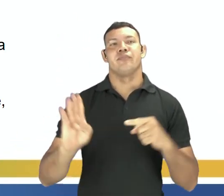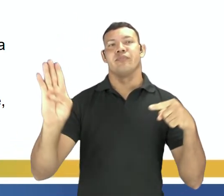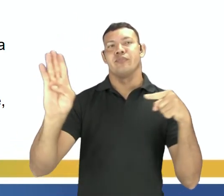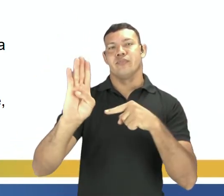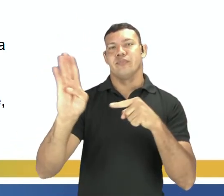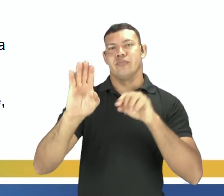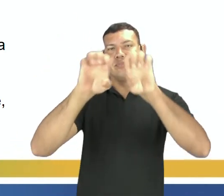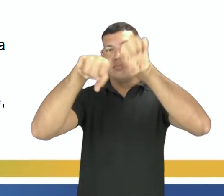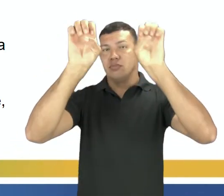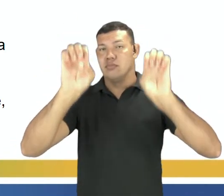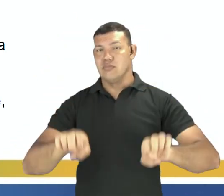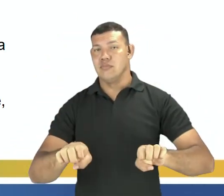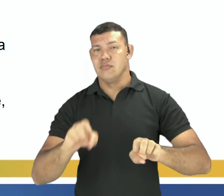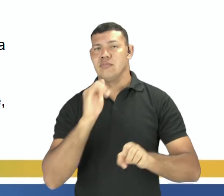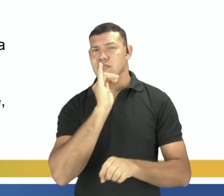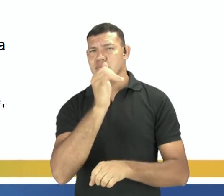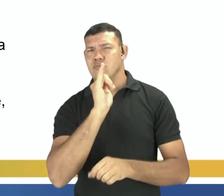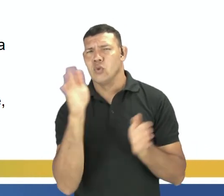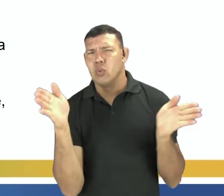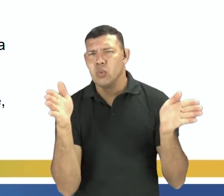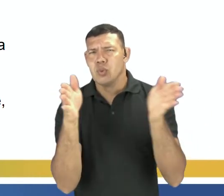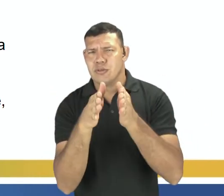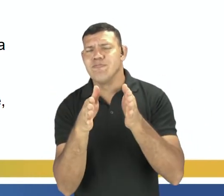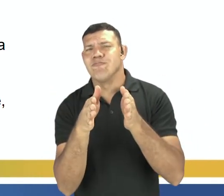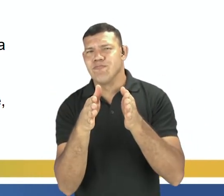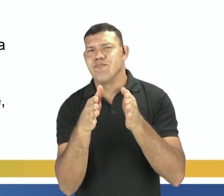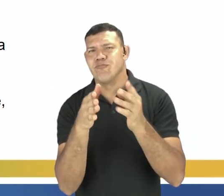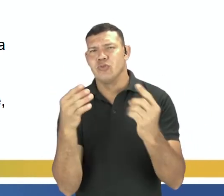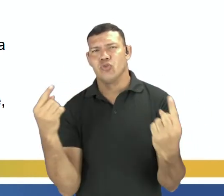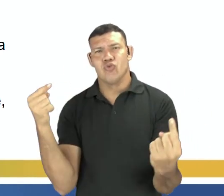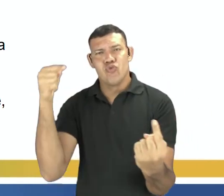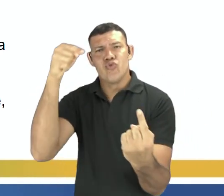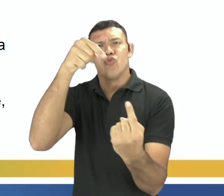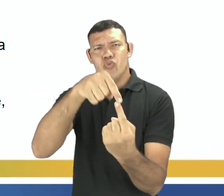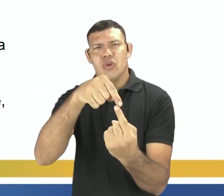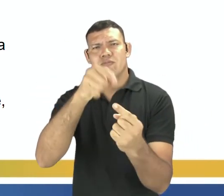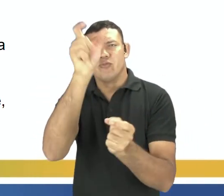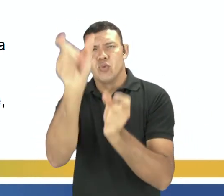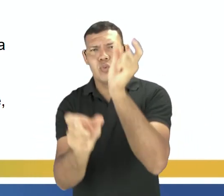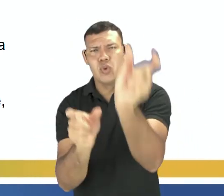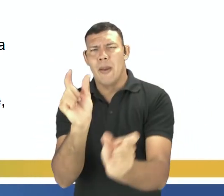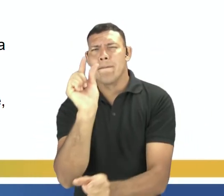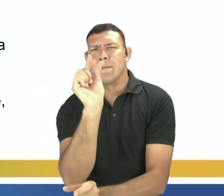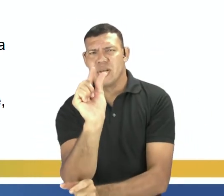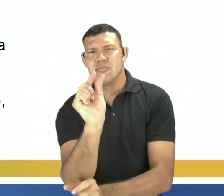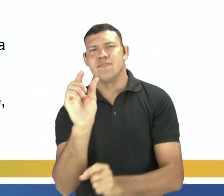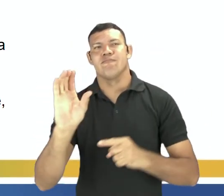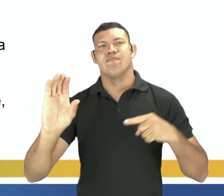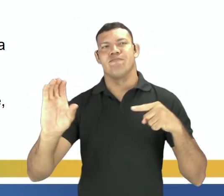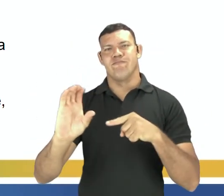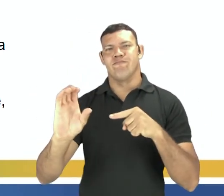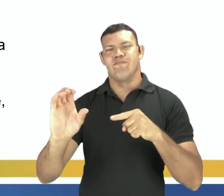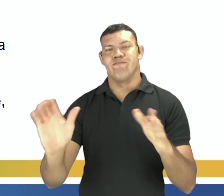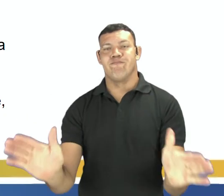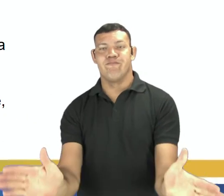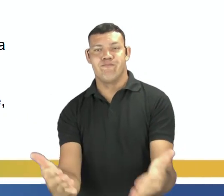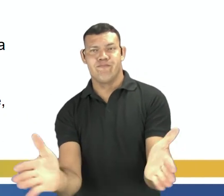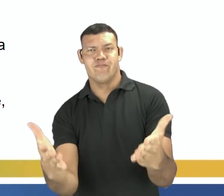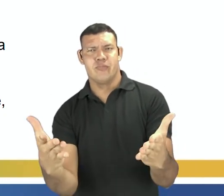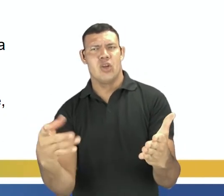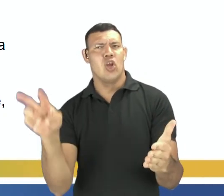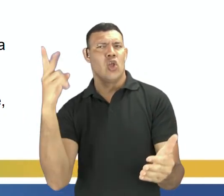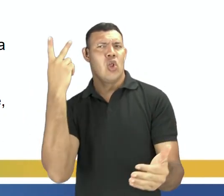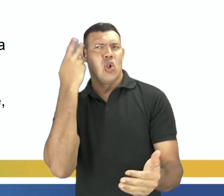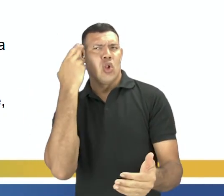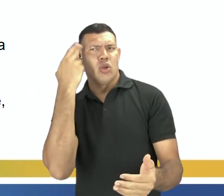B, estruturar-se em uma narrativa curta que gira em torno de um só conflito com poucos personagens. C, inspirar-se em temas do